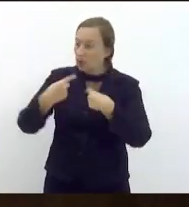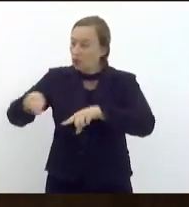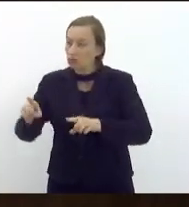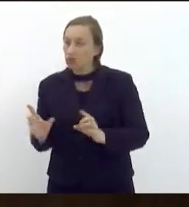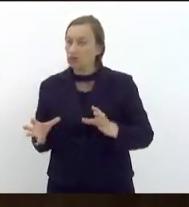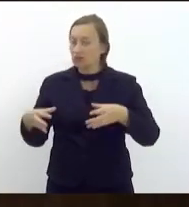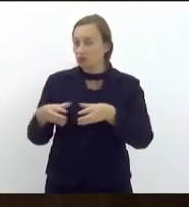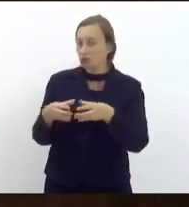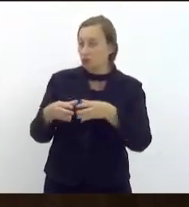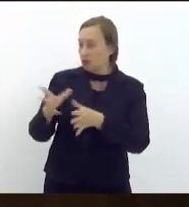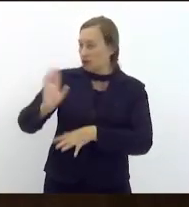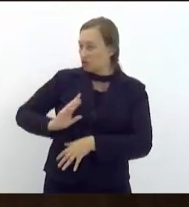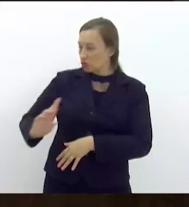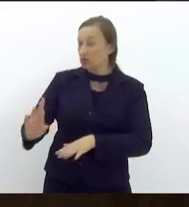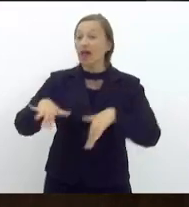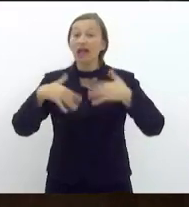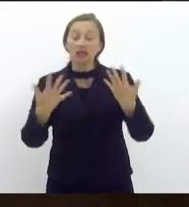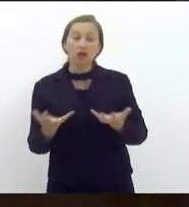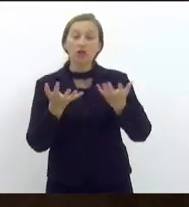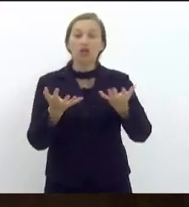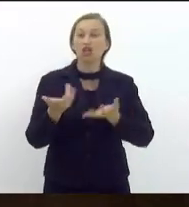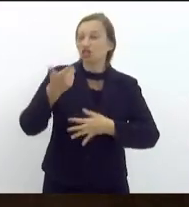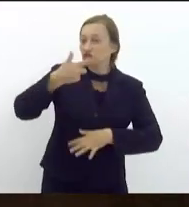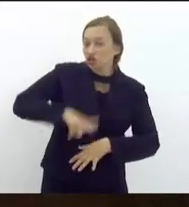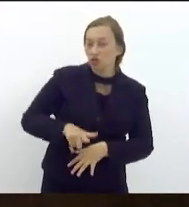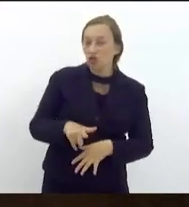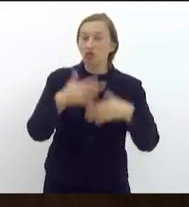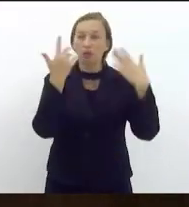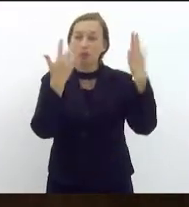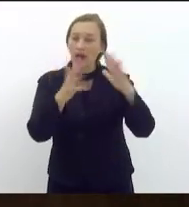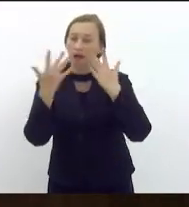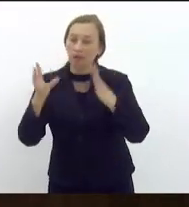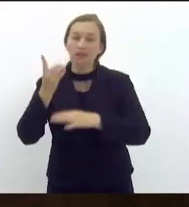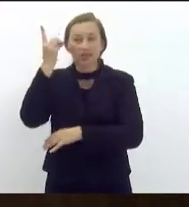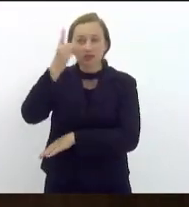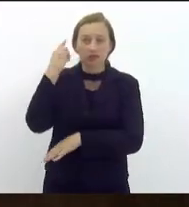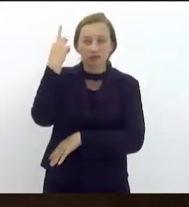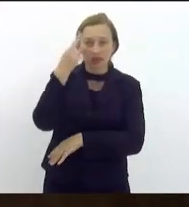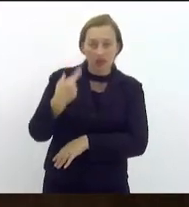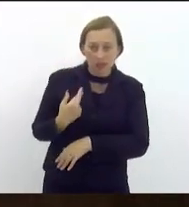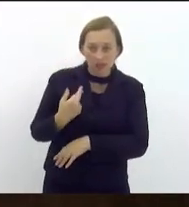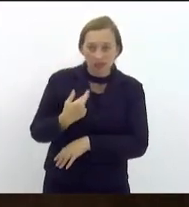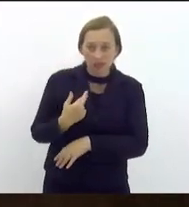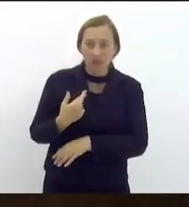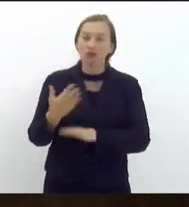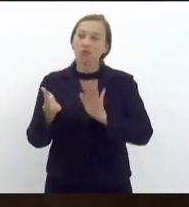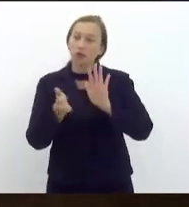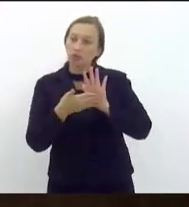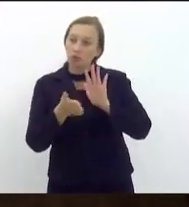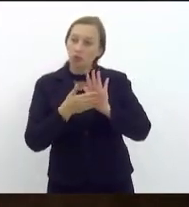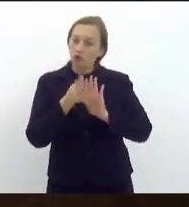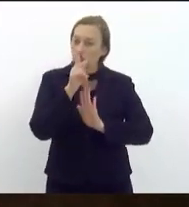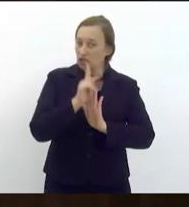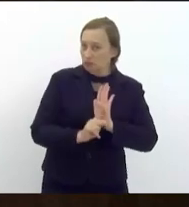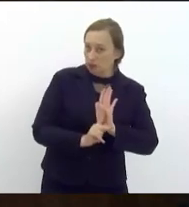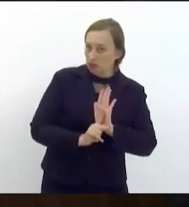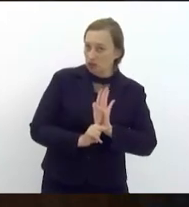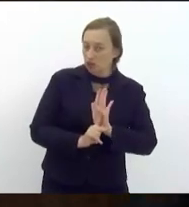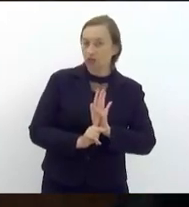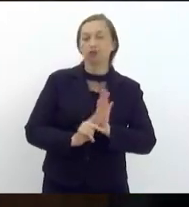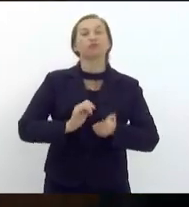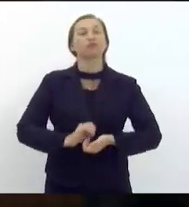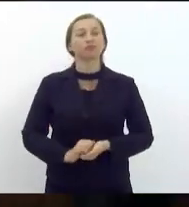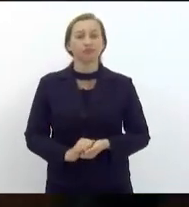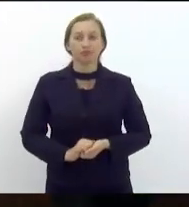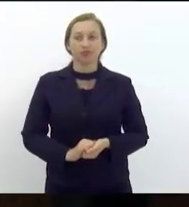não é Então queria mais uma vez saudar deputada Renata Souza pela proposição desse projeto